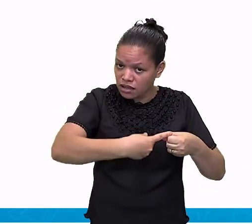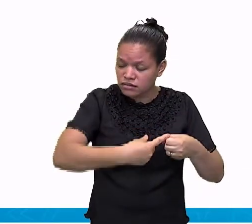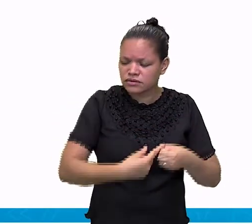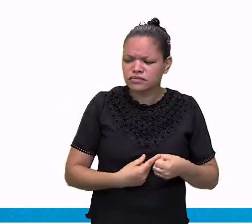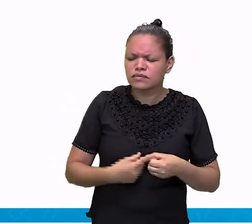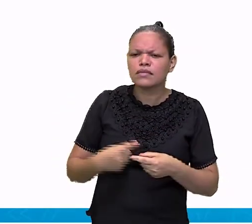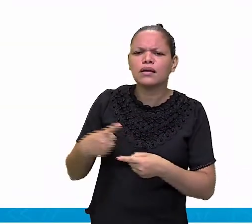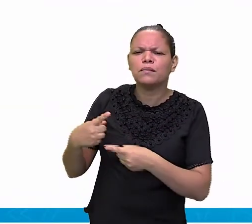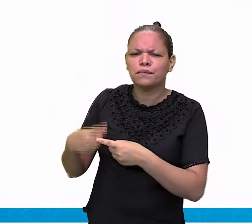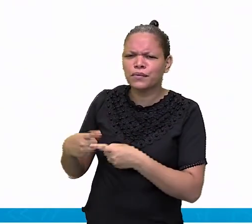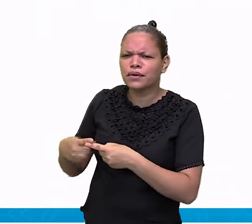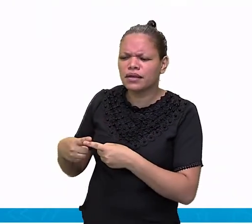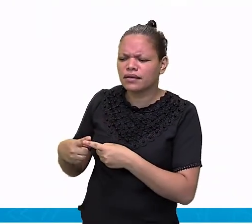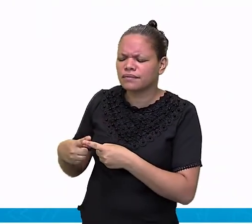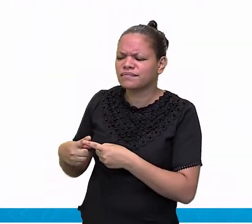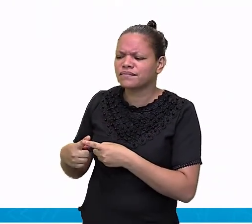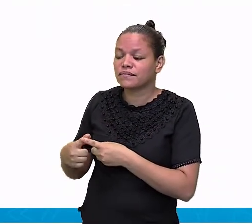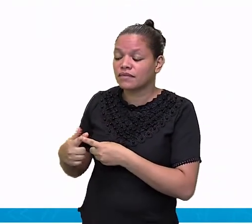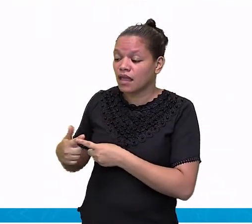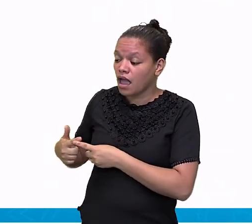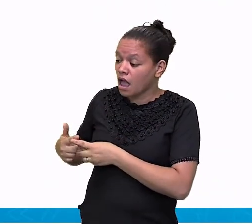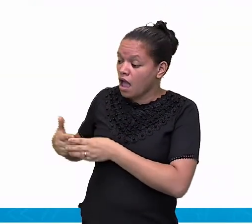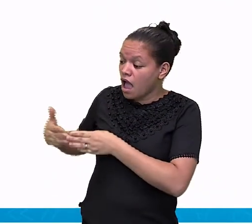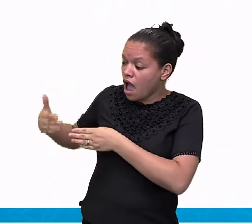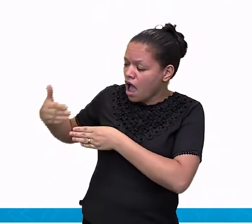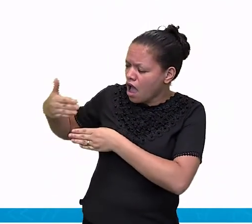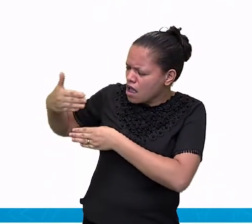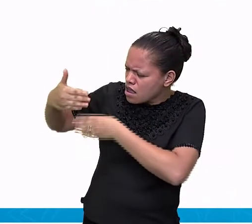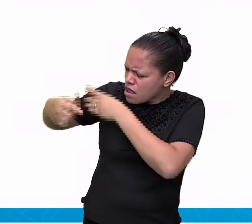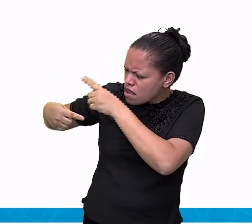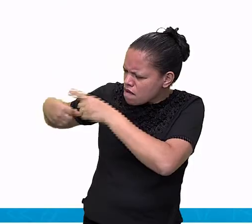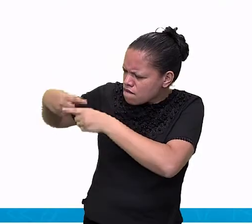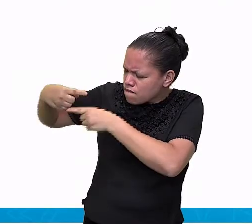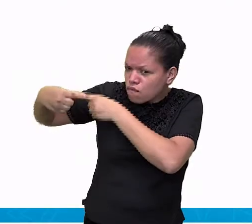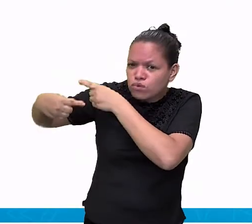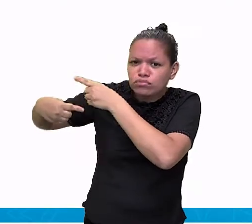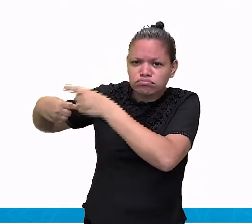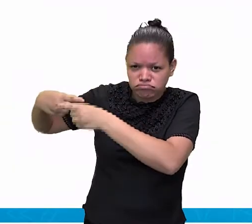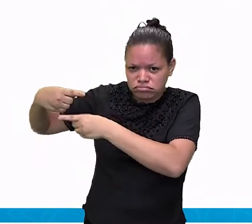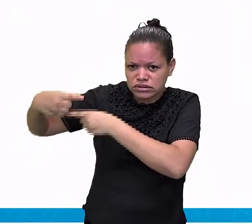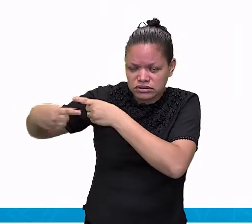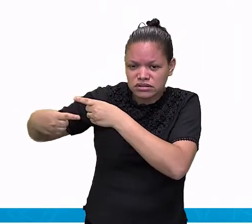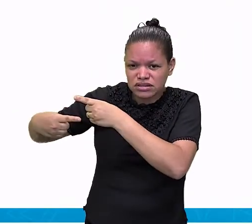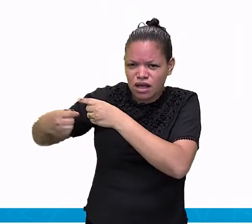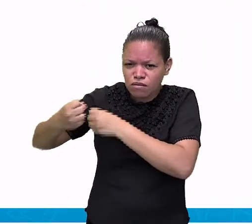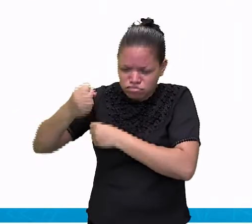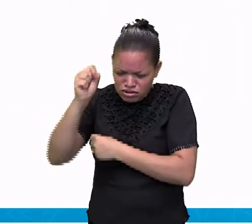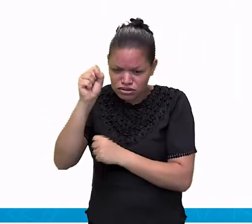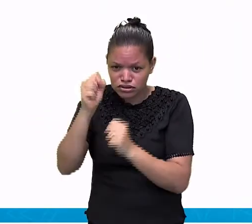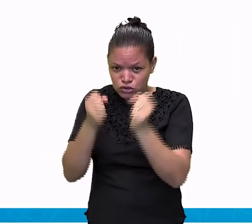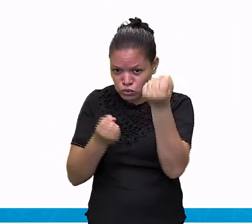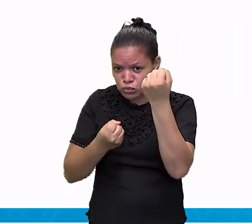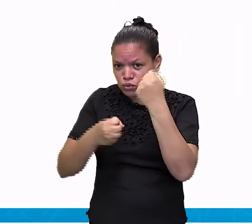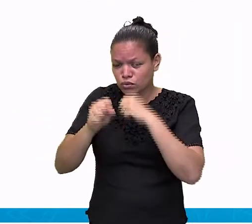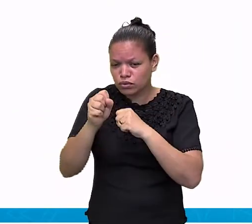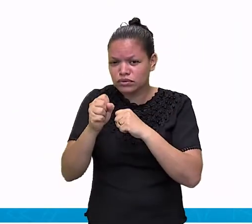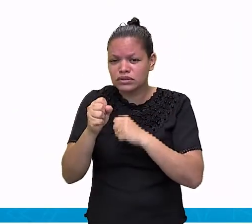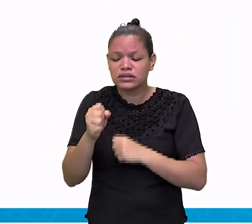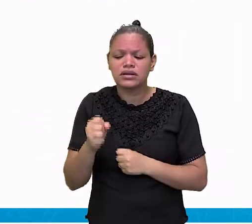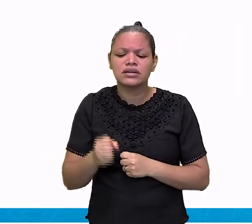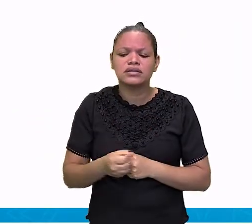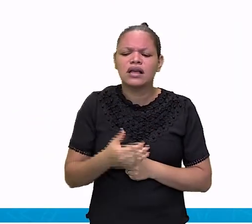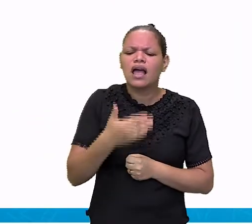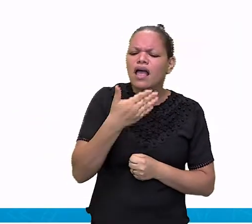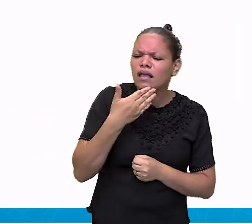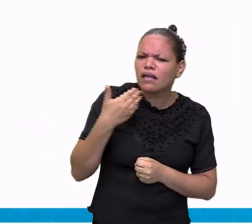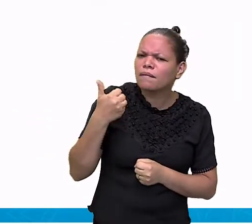longo do tempo. Então, nós temos aqui algumas características. Na década de 60, a maioria da população